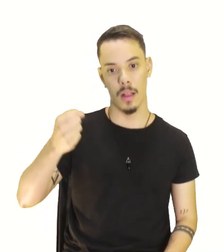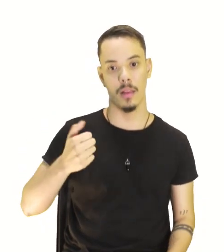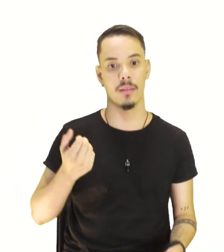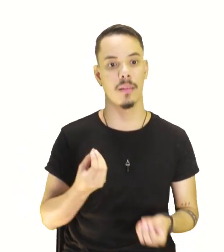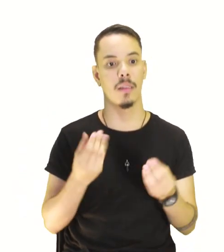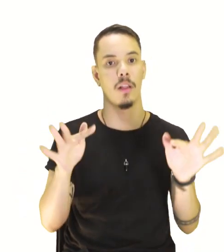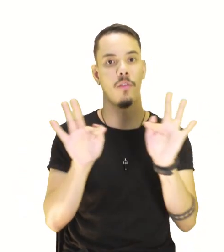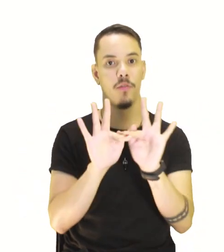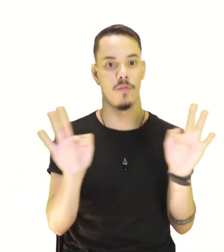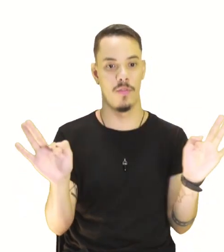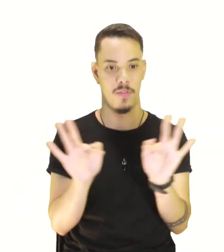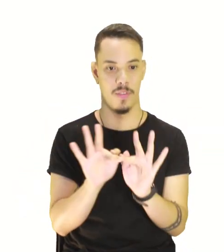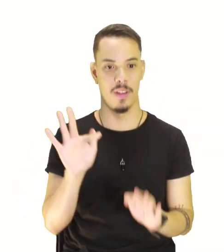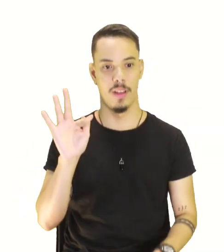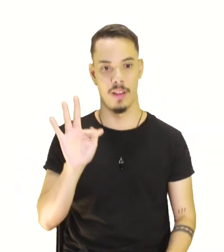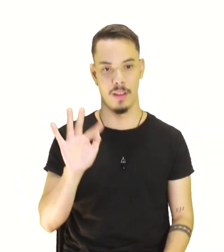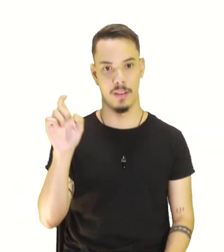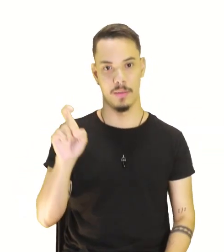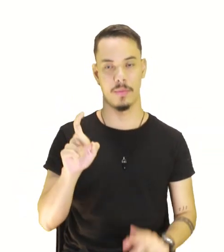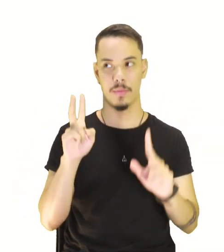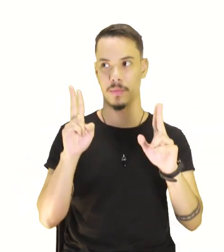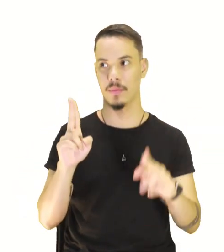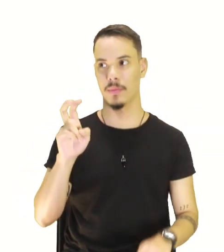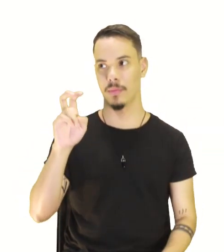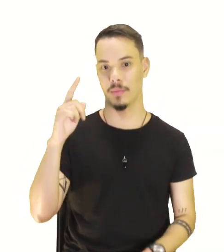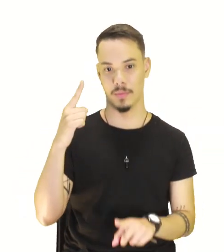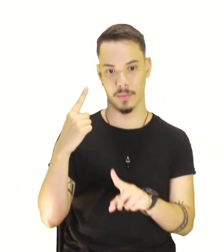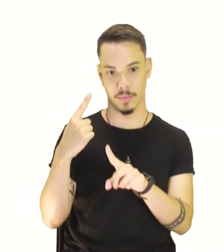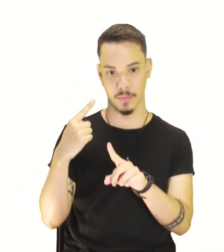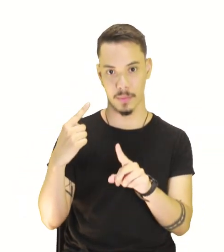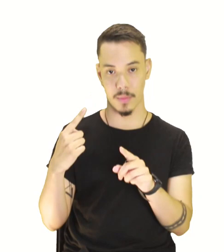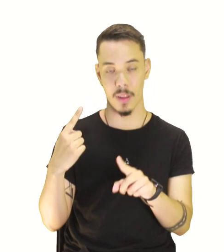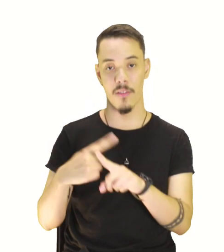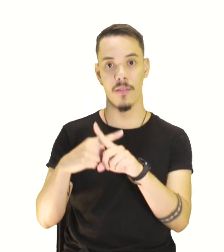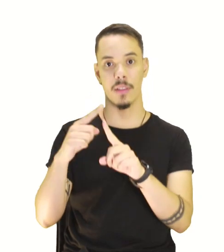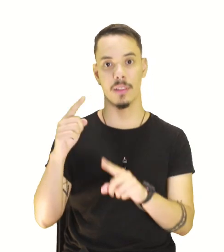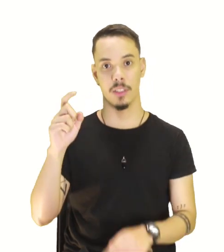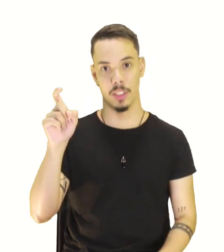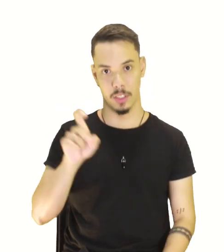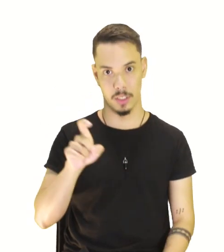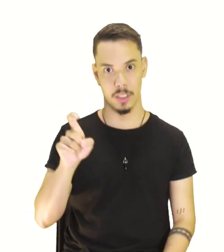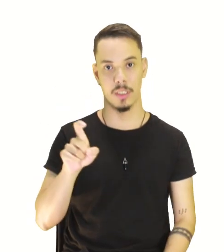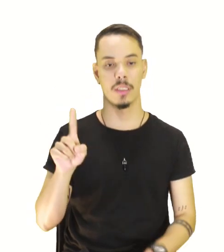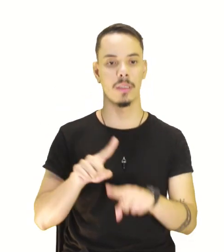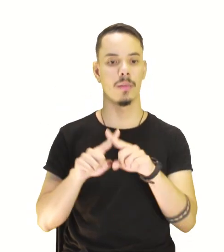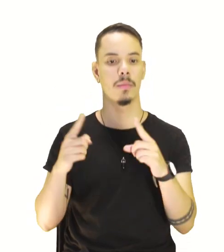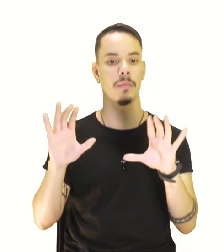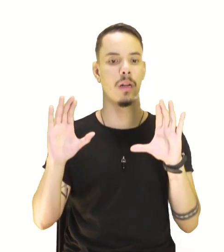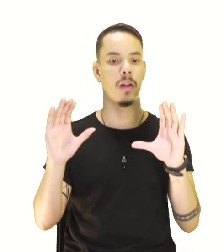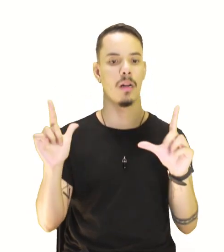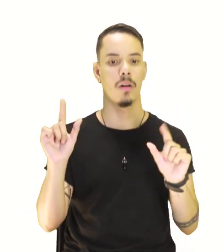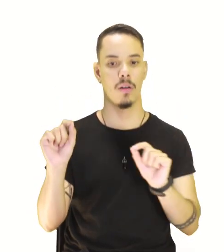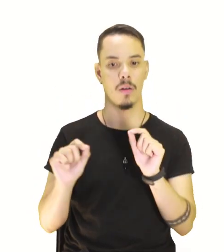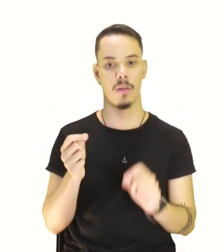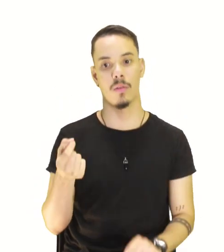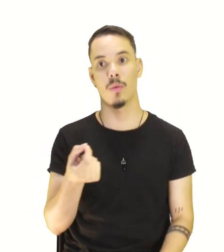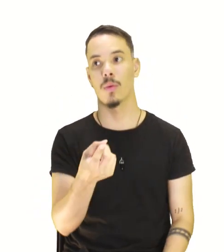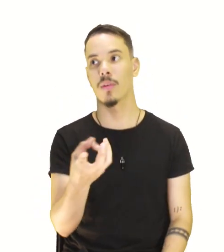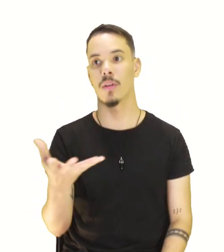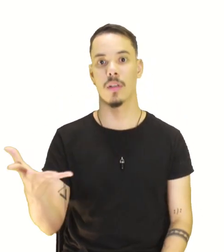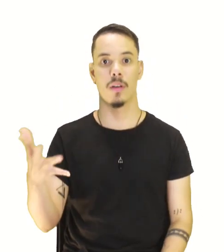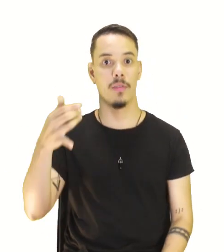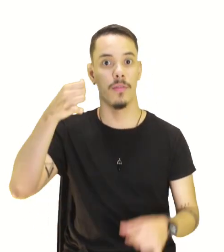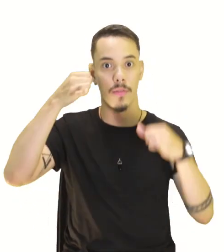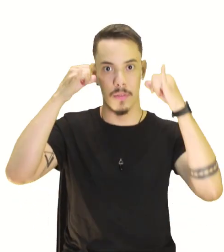uma função F de x igual a 5 vezes x. 5 vezes x, sendo que esse x, claro que vai ser a quantidade de Vacas e